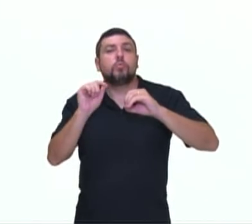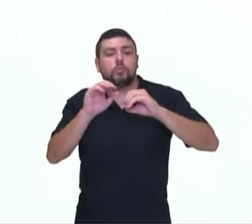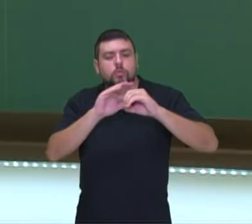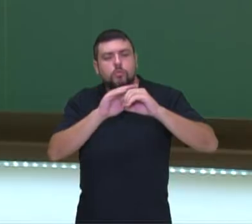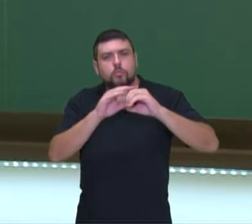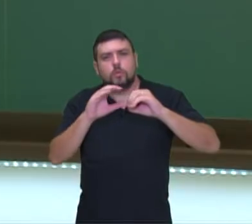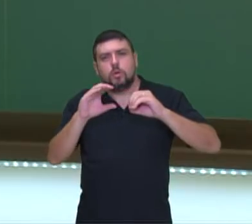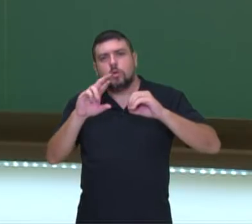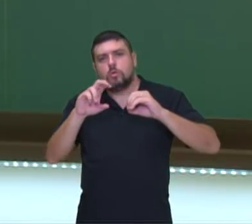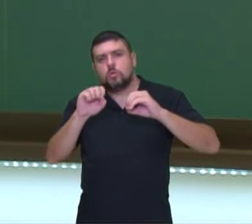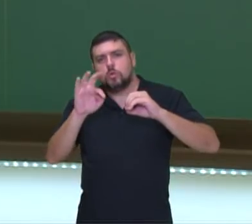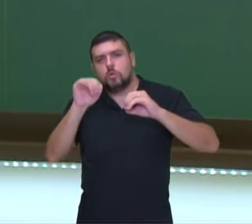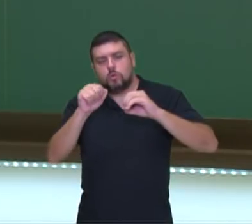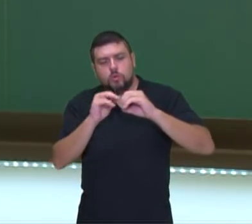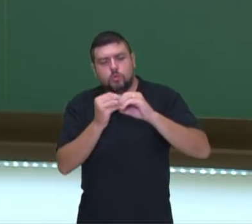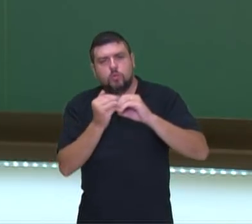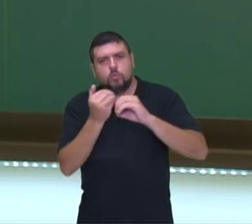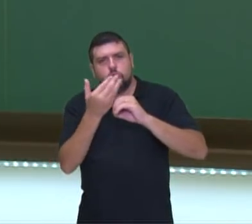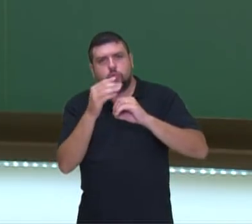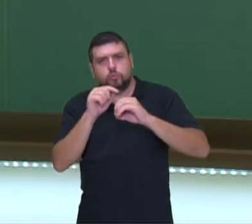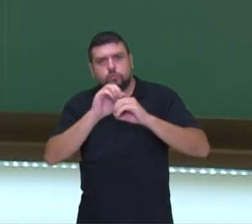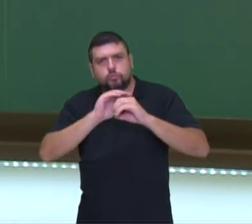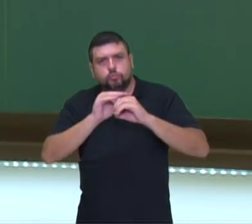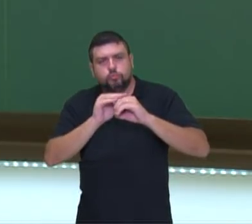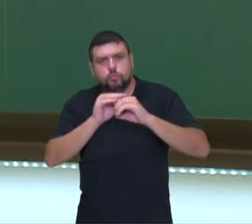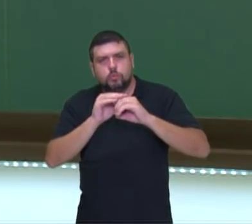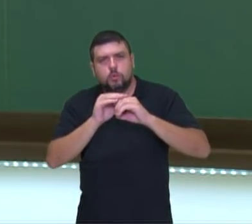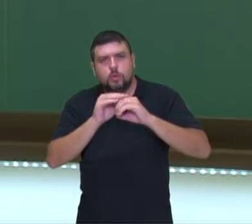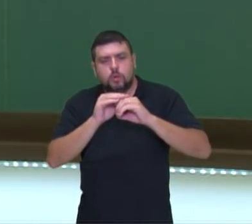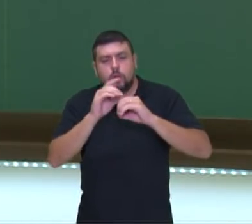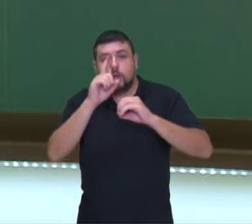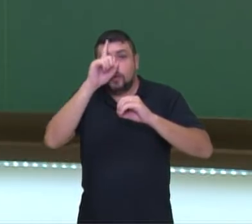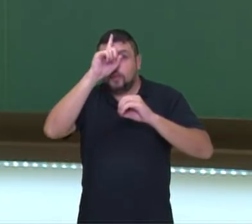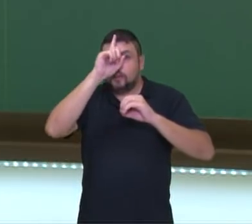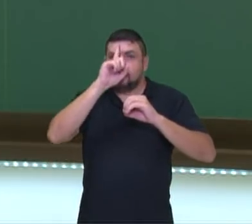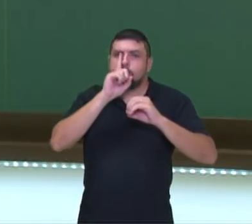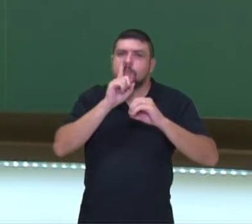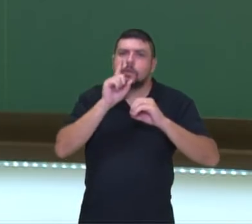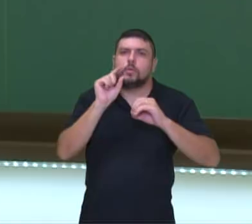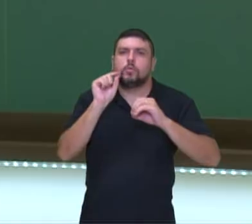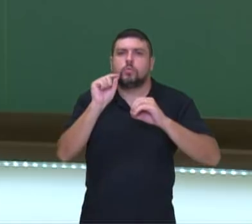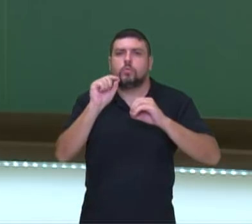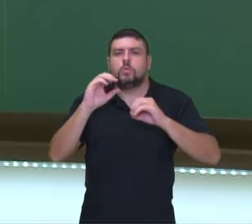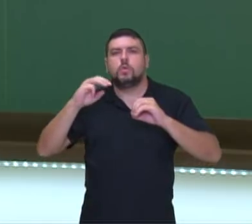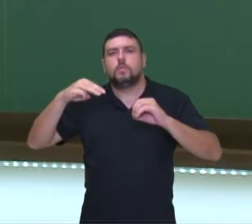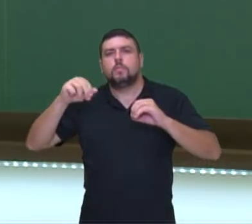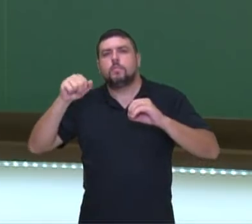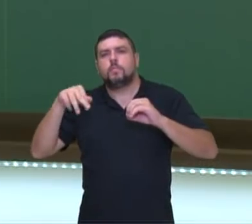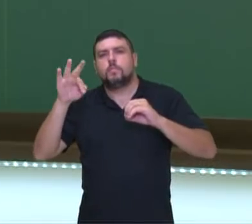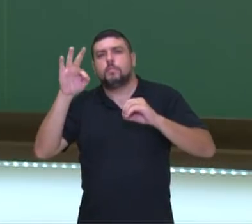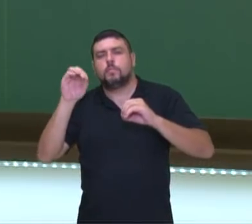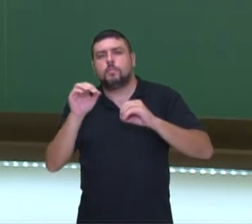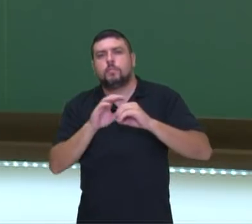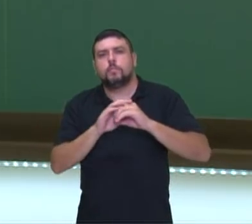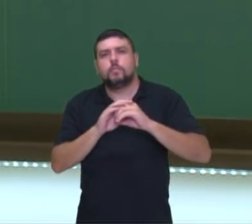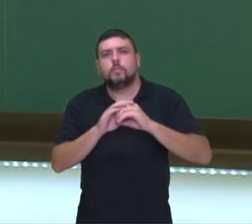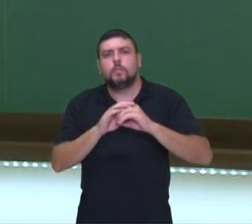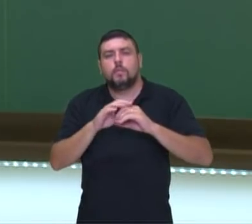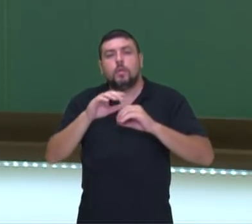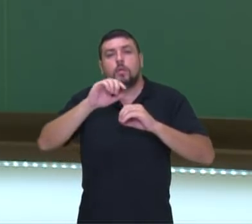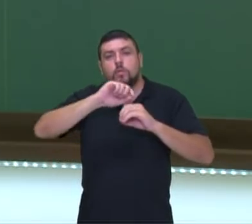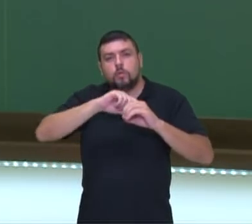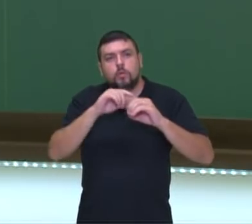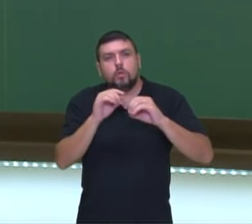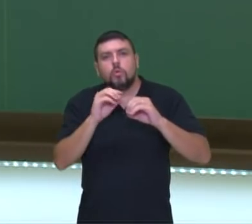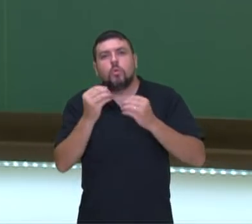crosta, mais externa, sólida. Em amarelo, o manto já está líquido e